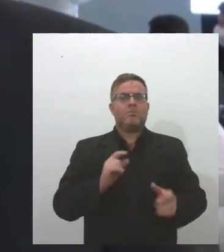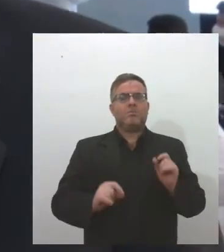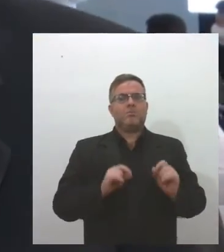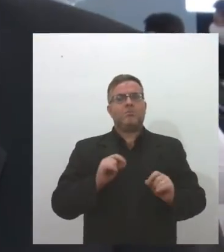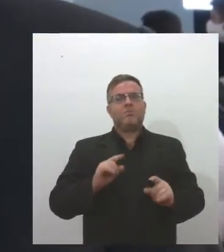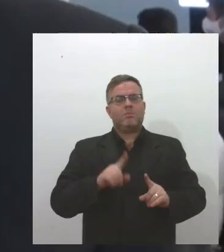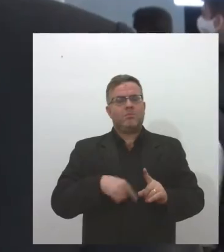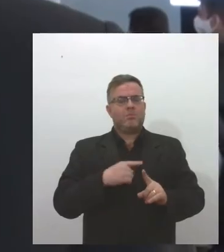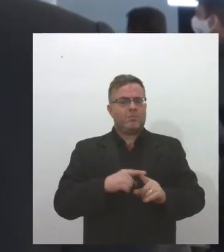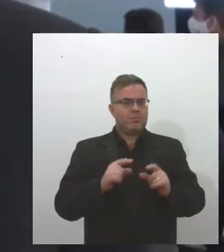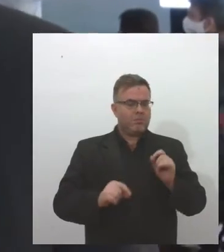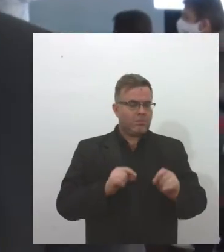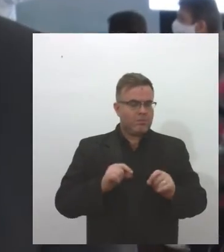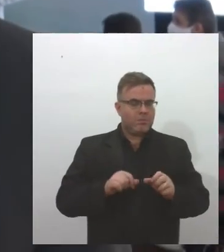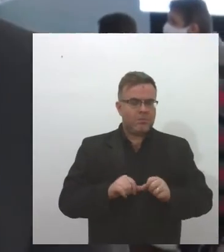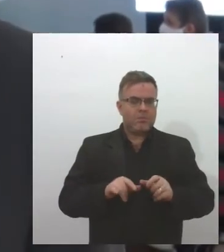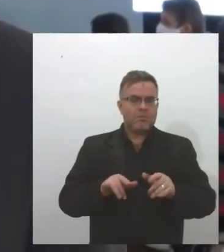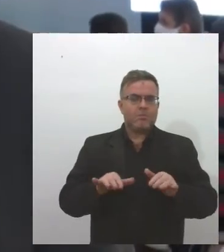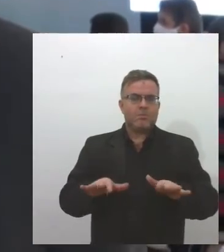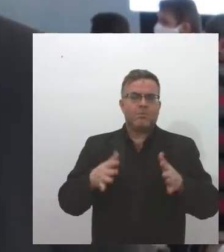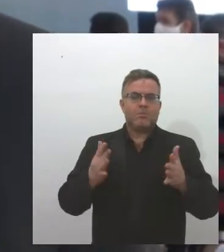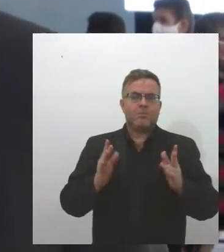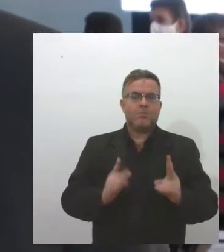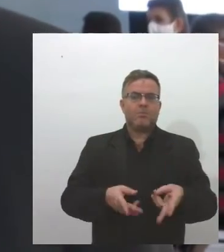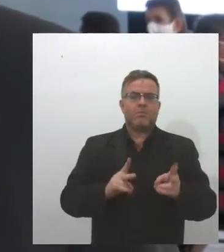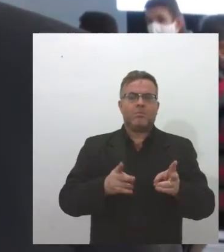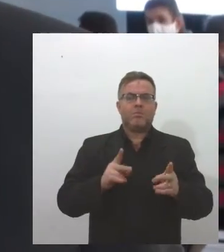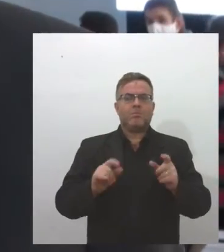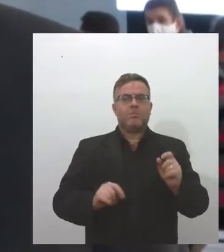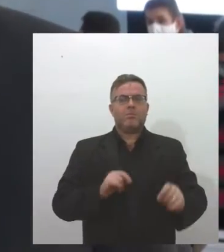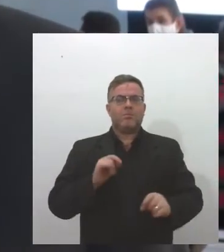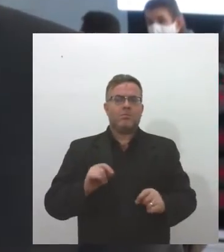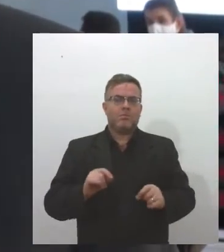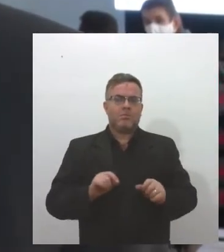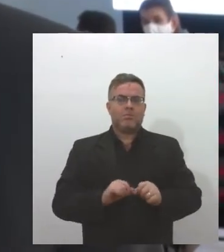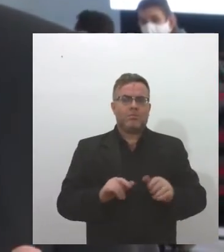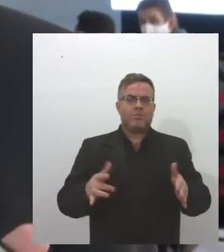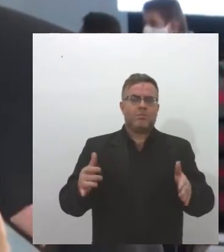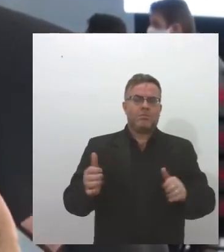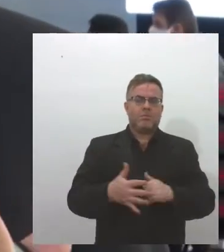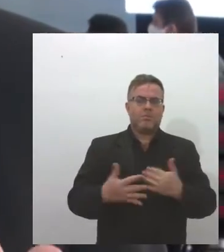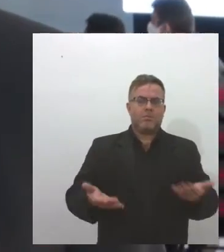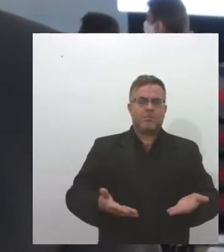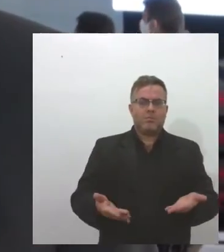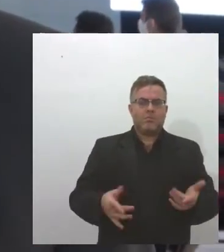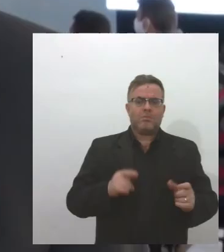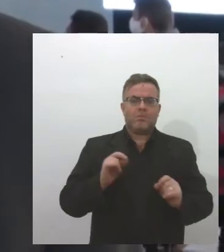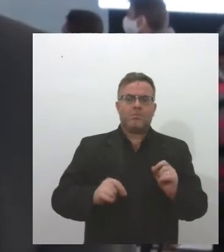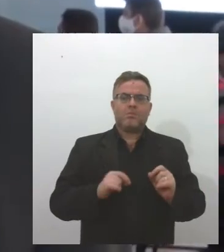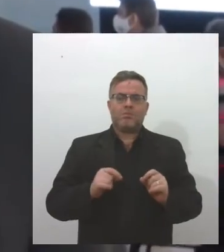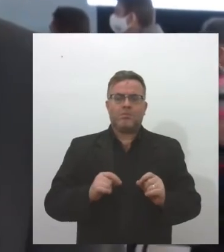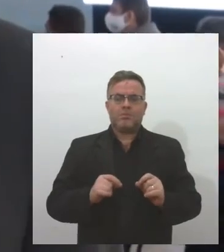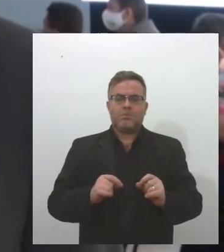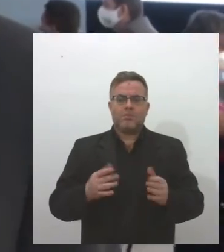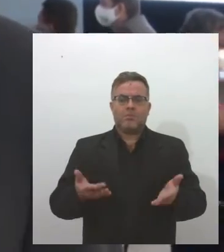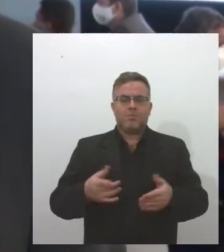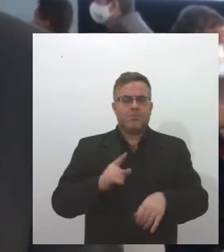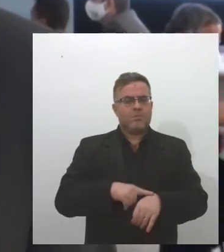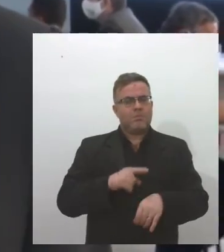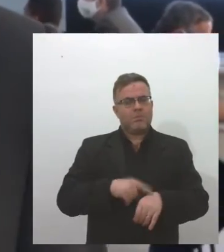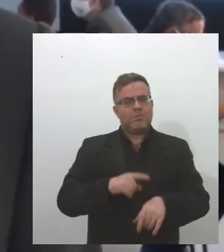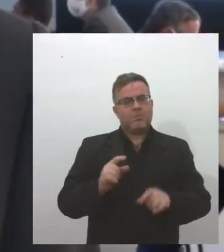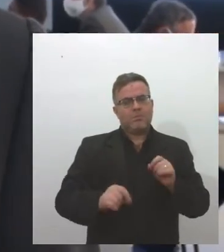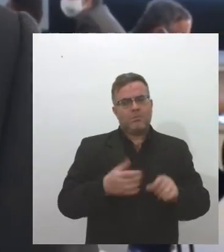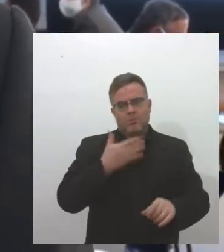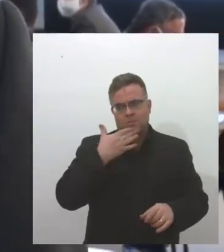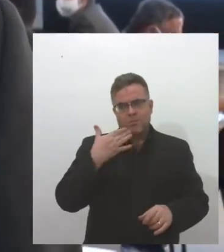foi atingido durante o momento da pandemia. Vivemos agora um momento de melhoria